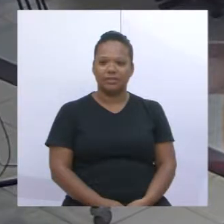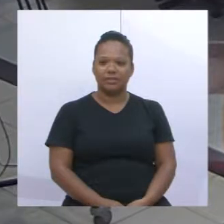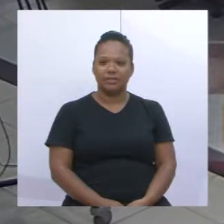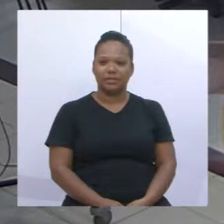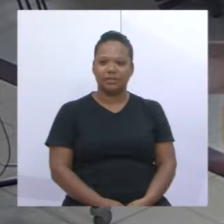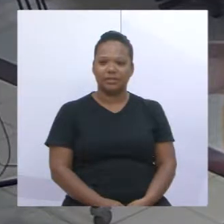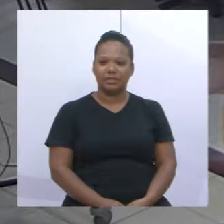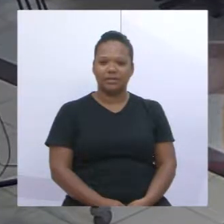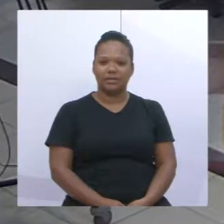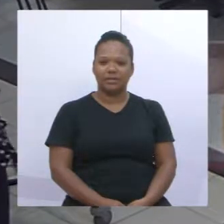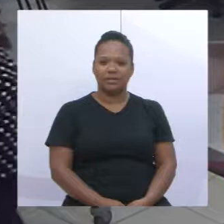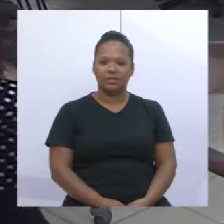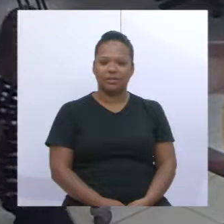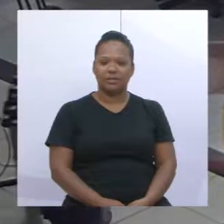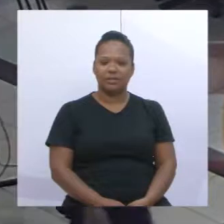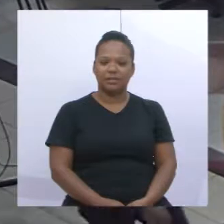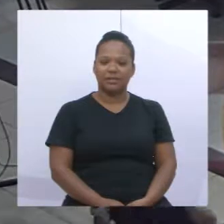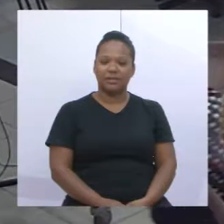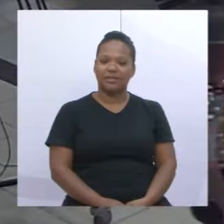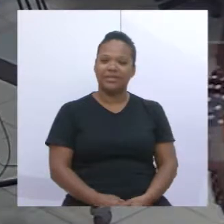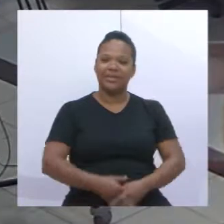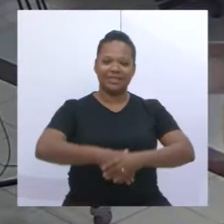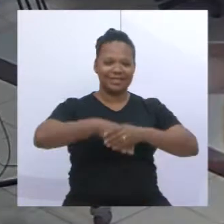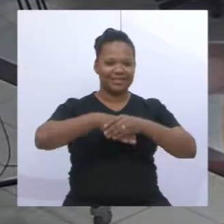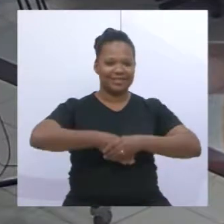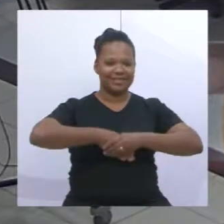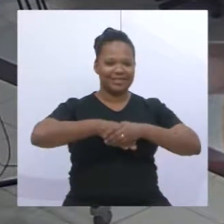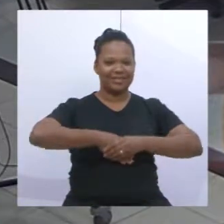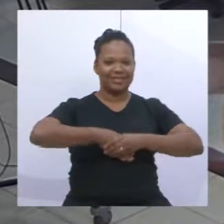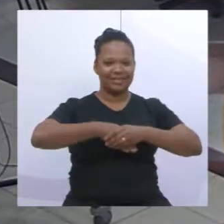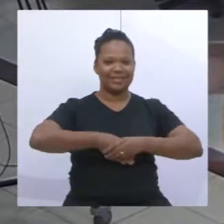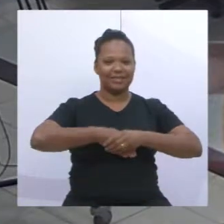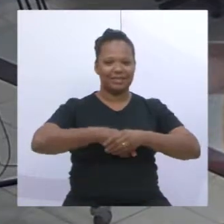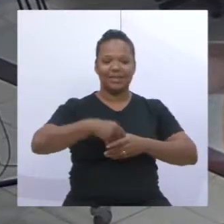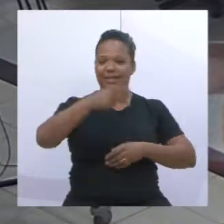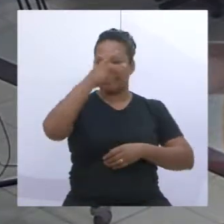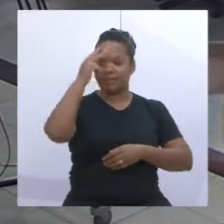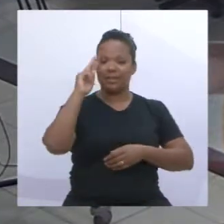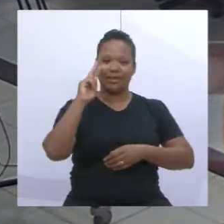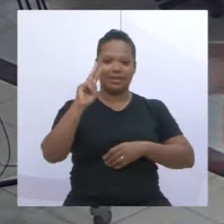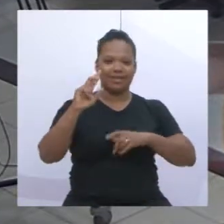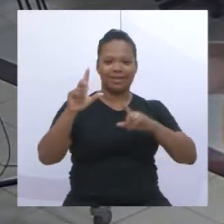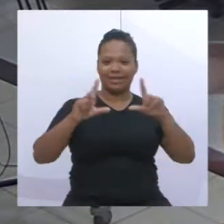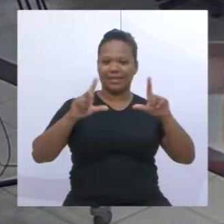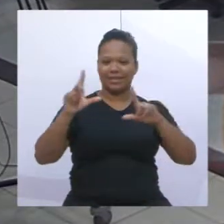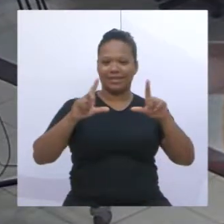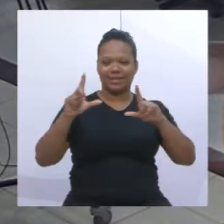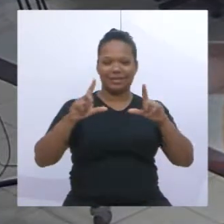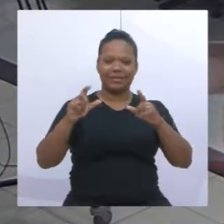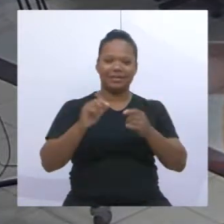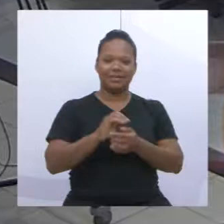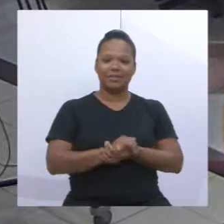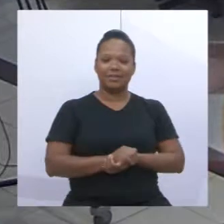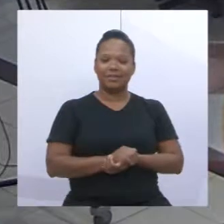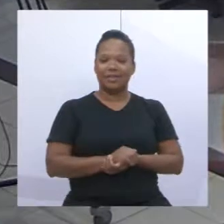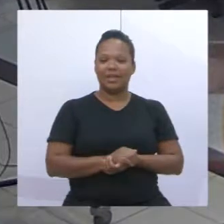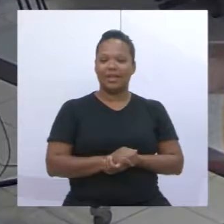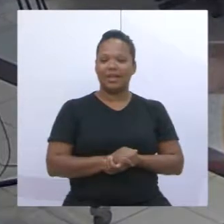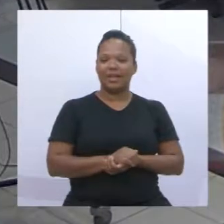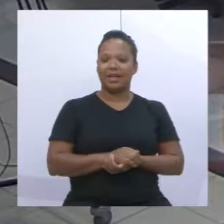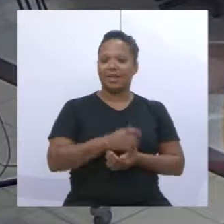Quero cumprimentar a todos que nos assistem eu faço na pessoa do